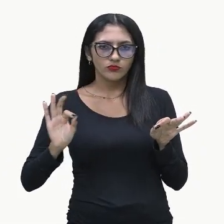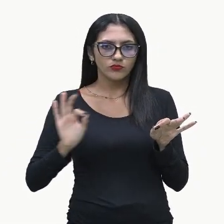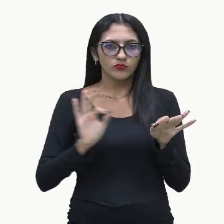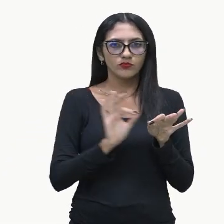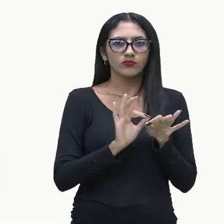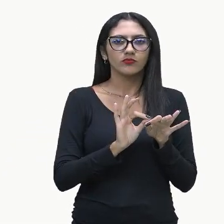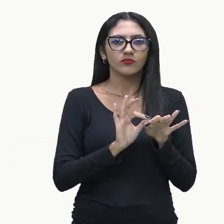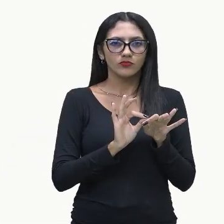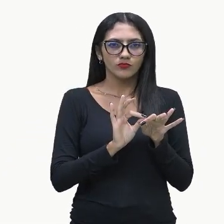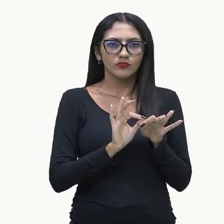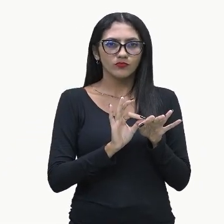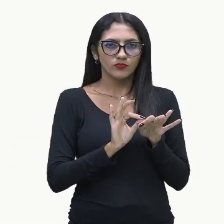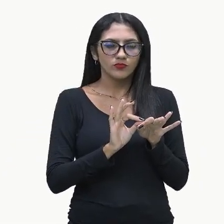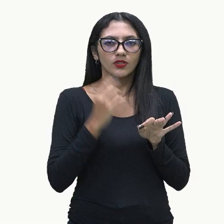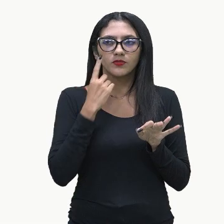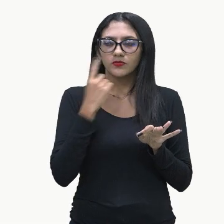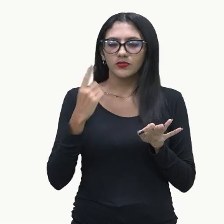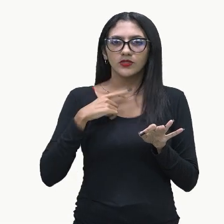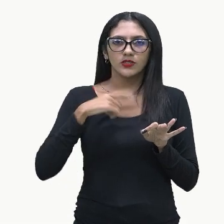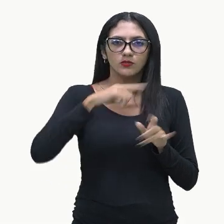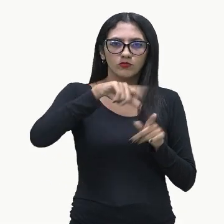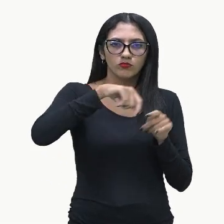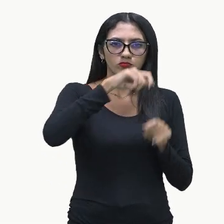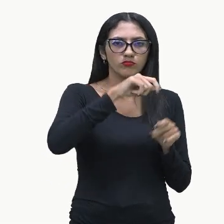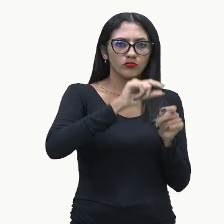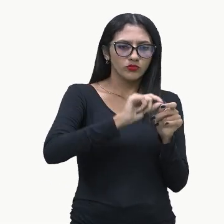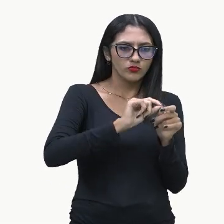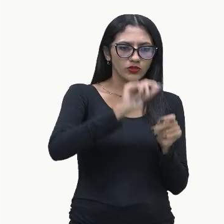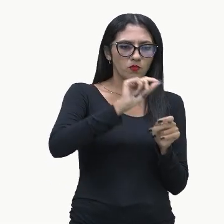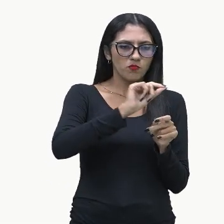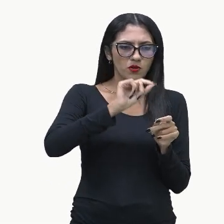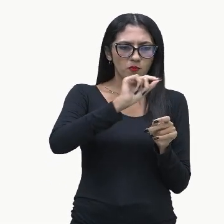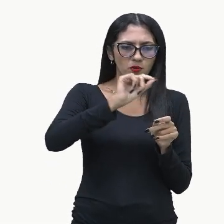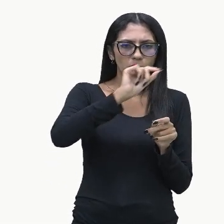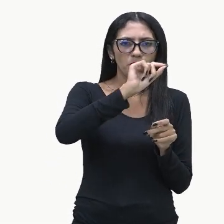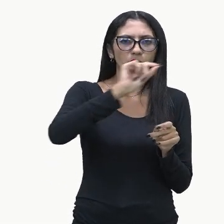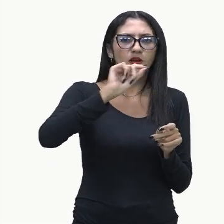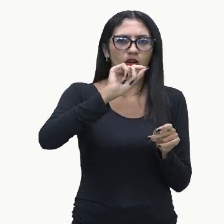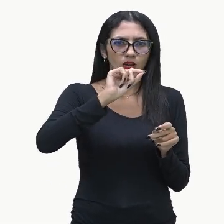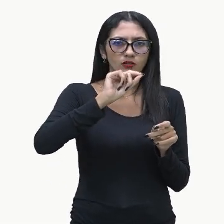em 3 partes, outro lado em 4 partes